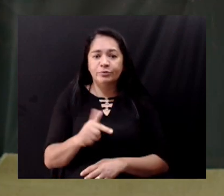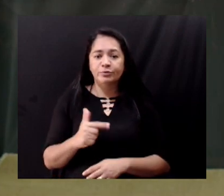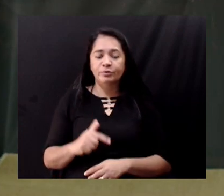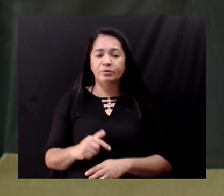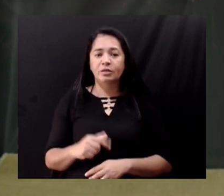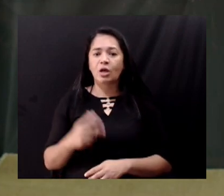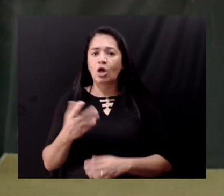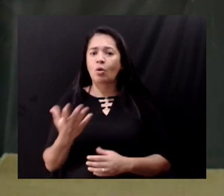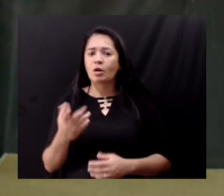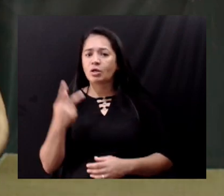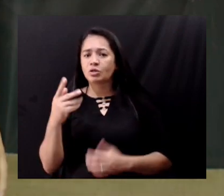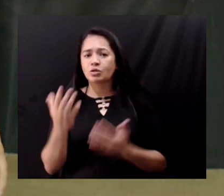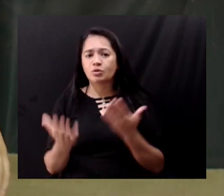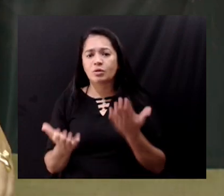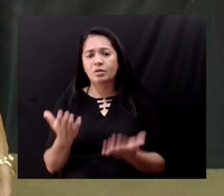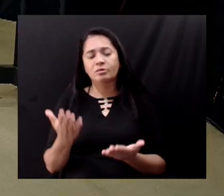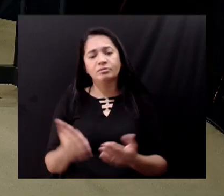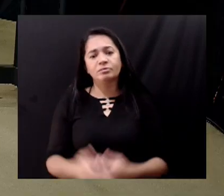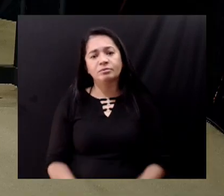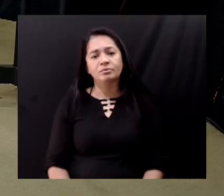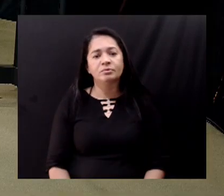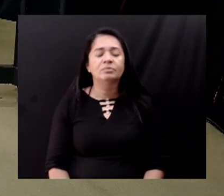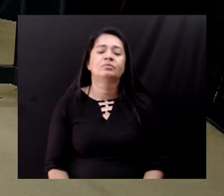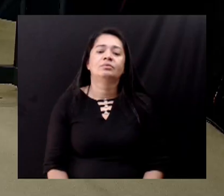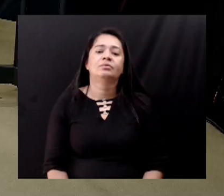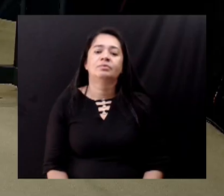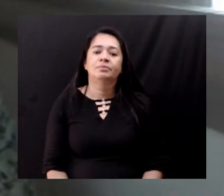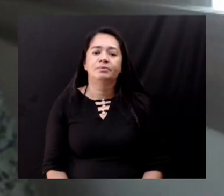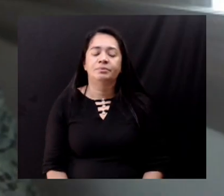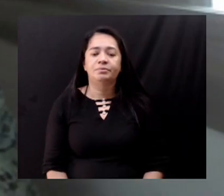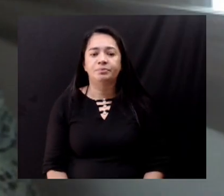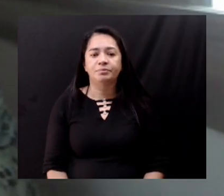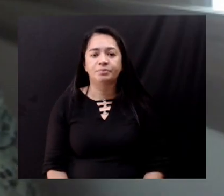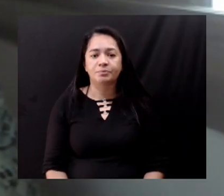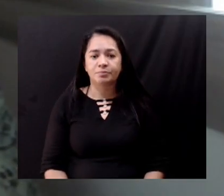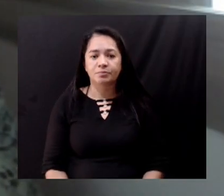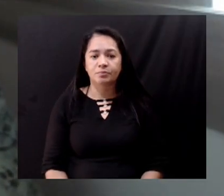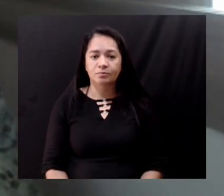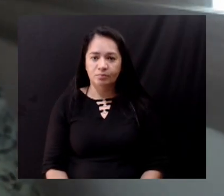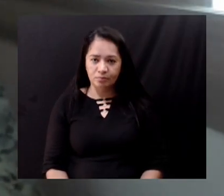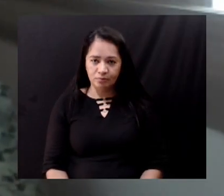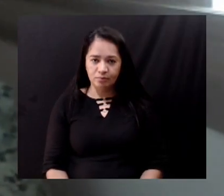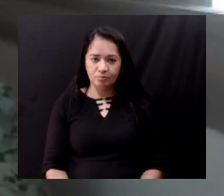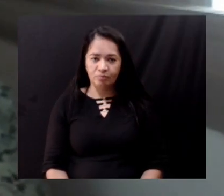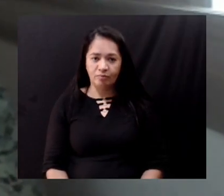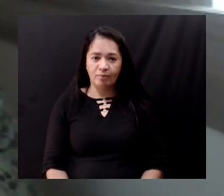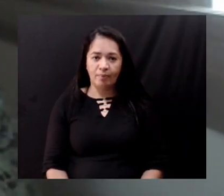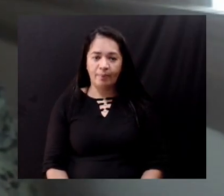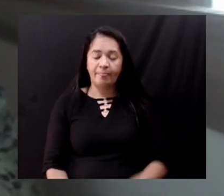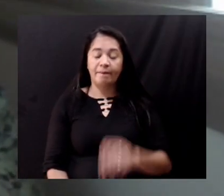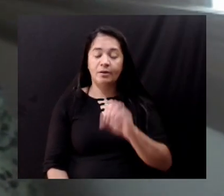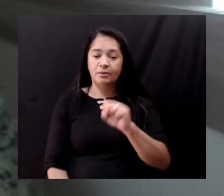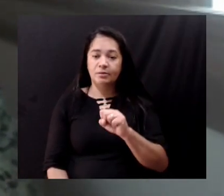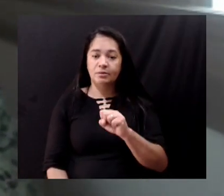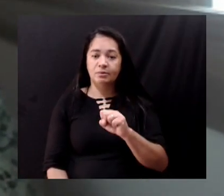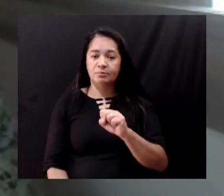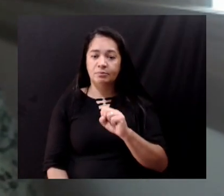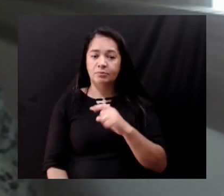a sua resposta para o Cristiano, Micaela? Sim, a gente pode